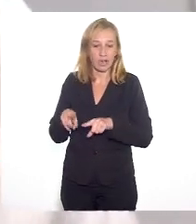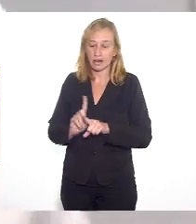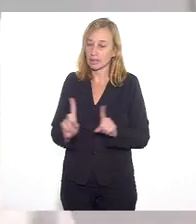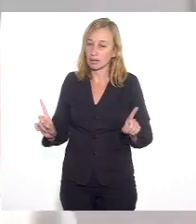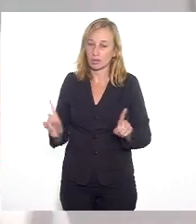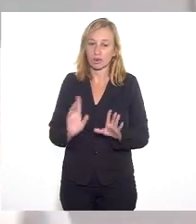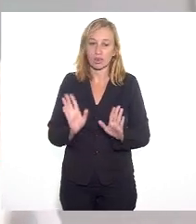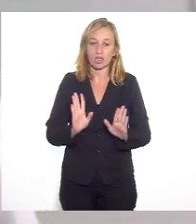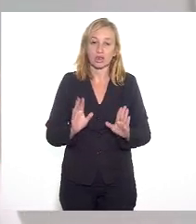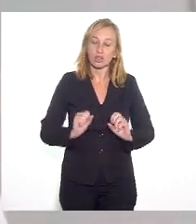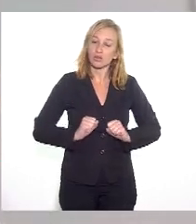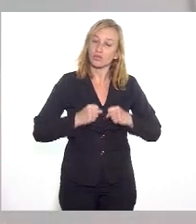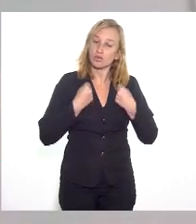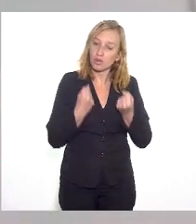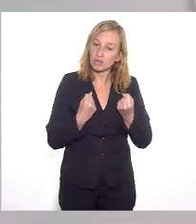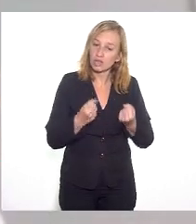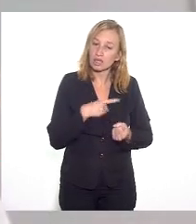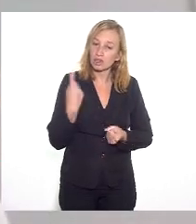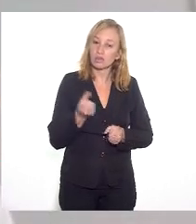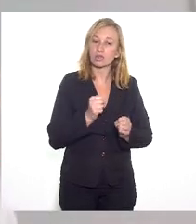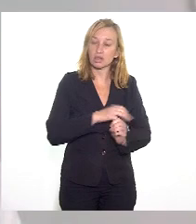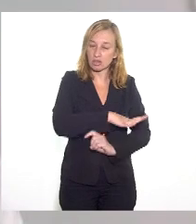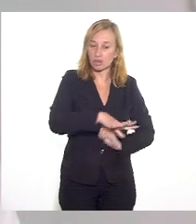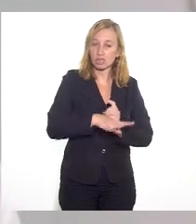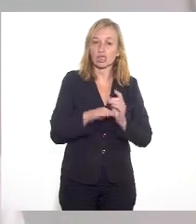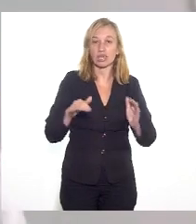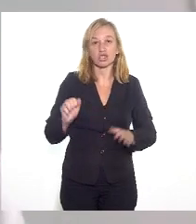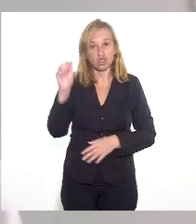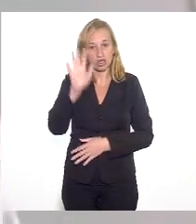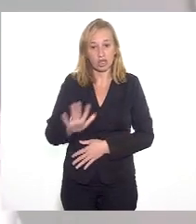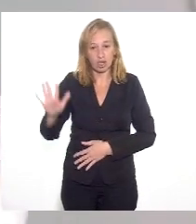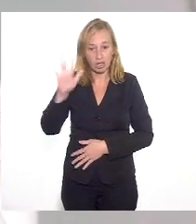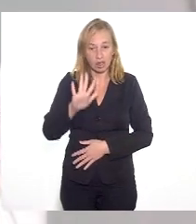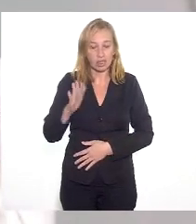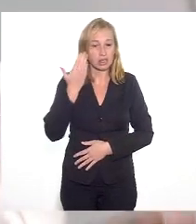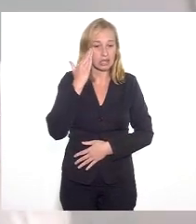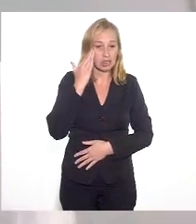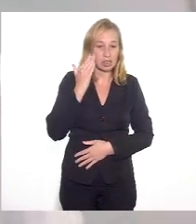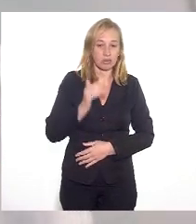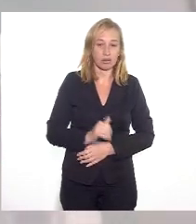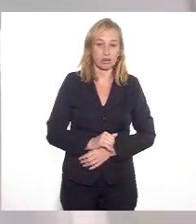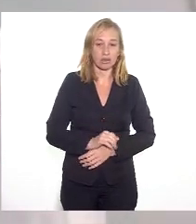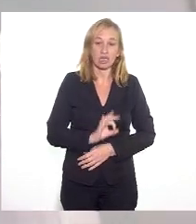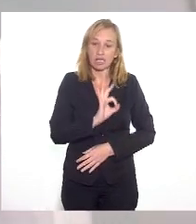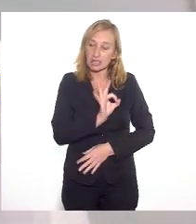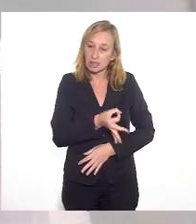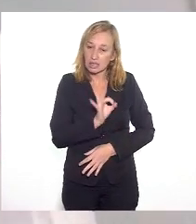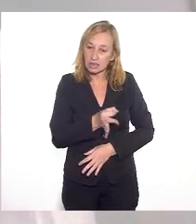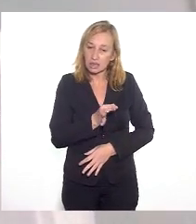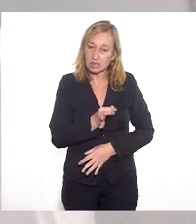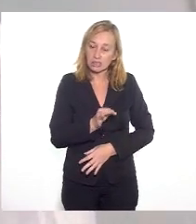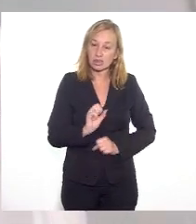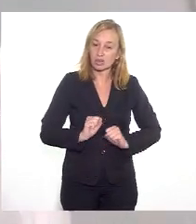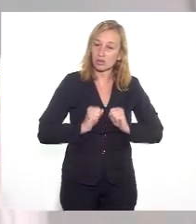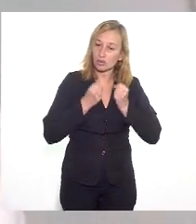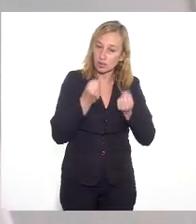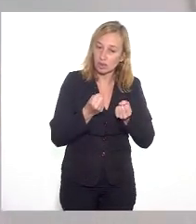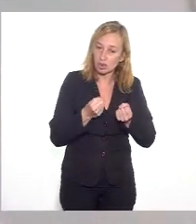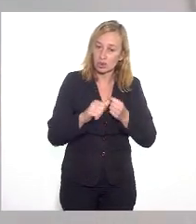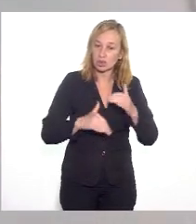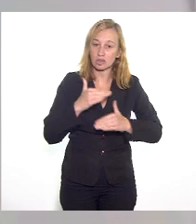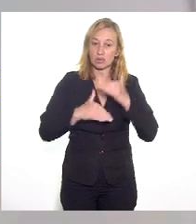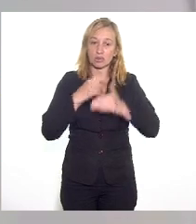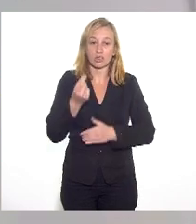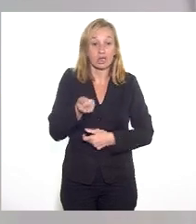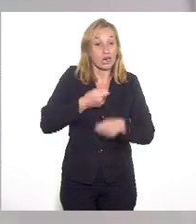de fortalecimento da nossa sociedade como um todo, tendo o entendimento que a garantia, né, do fortalecimento e desenvolvimento